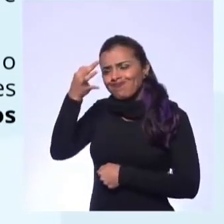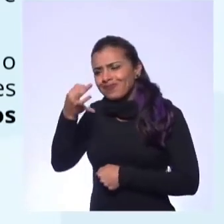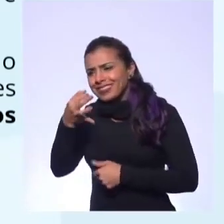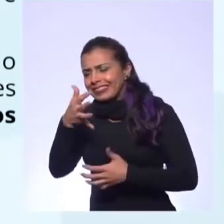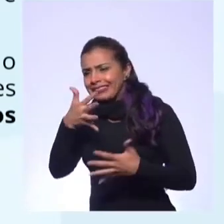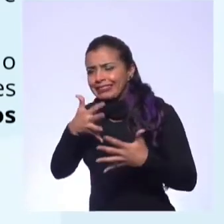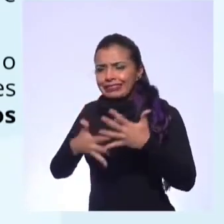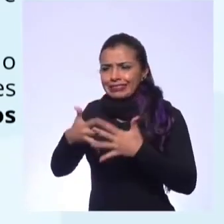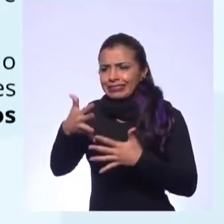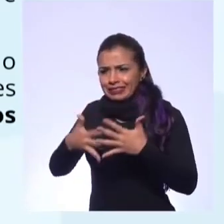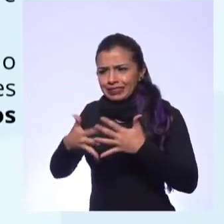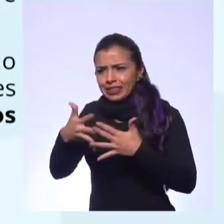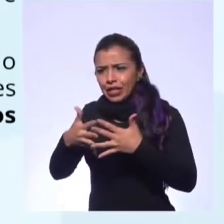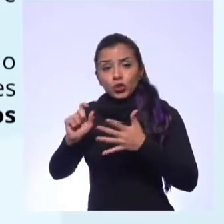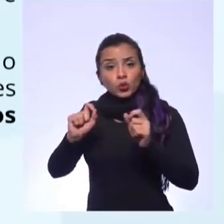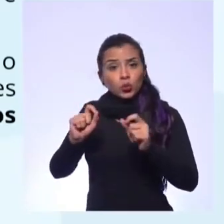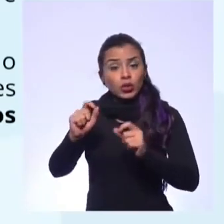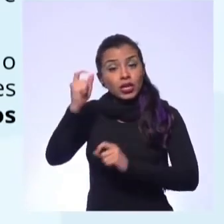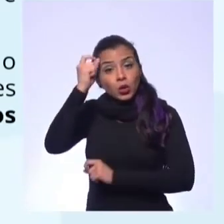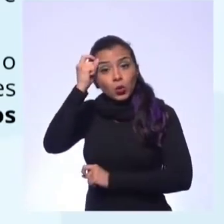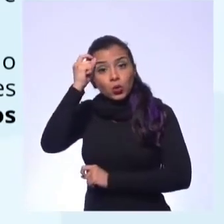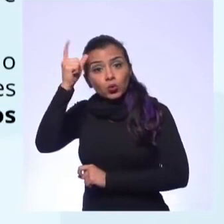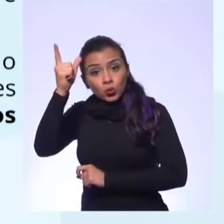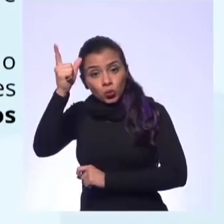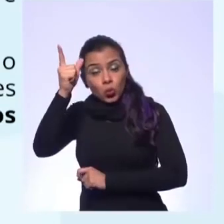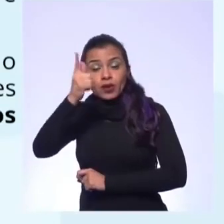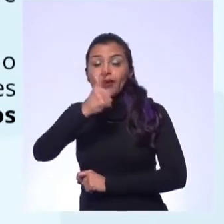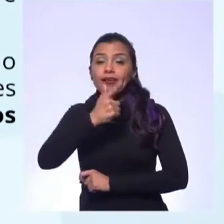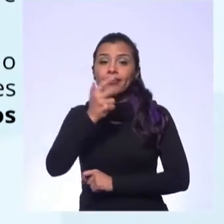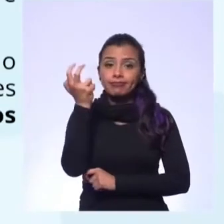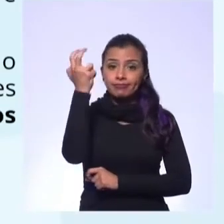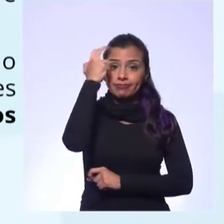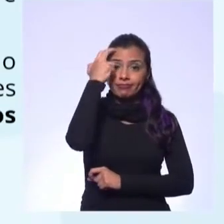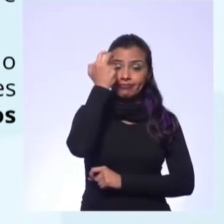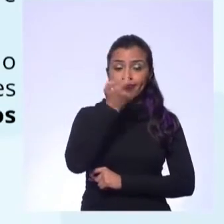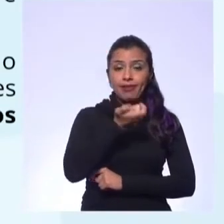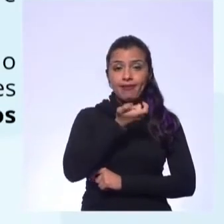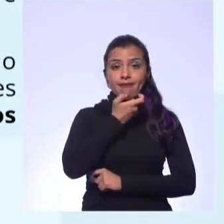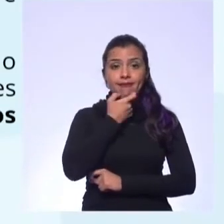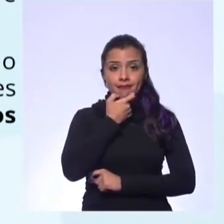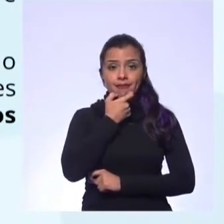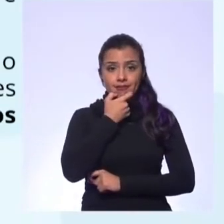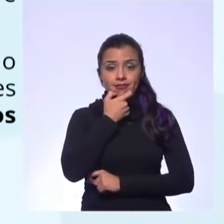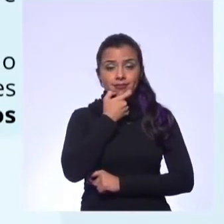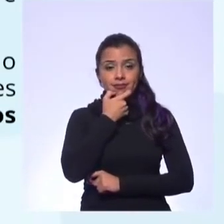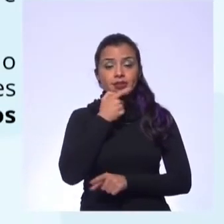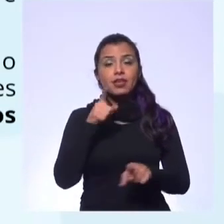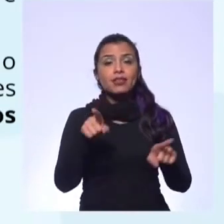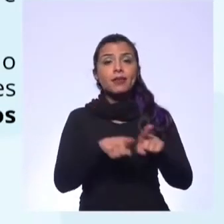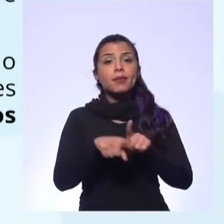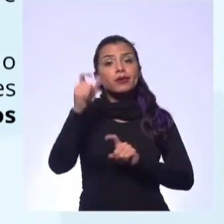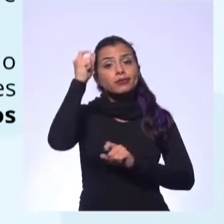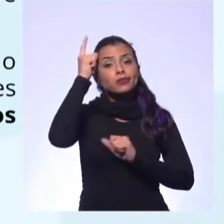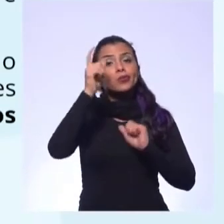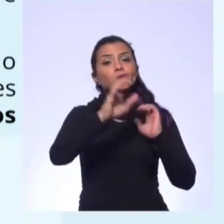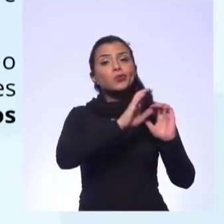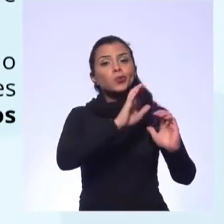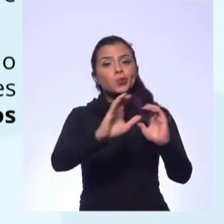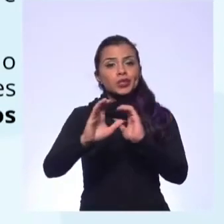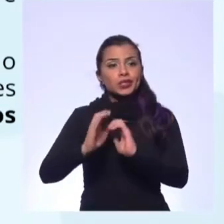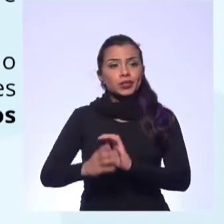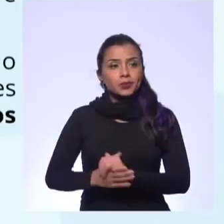de culturas diferentes que falam a língua inglesa. Impacto de aspectos culturais na comunicação. Então a gente tem a